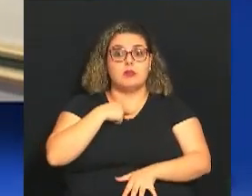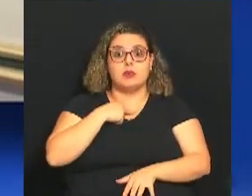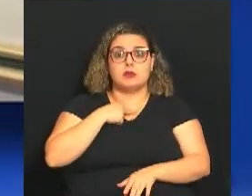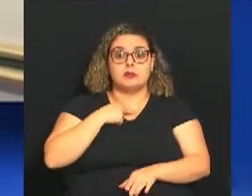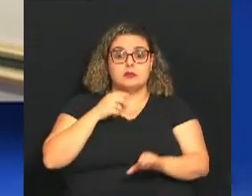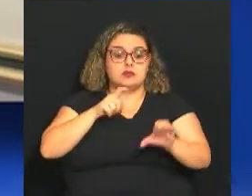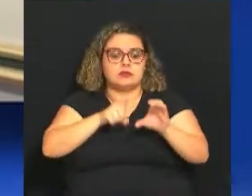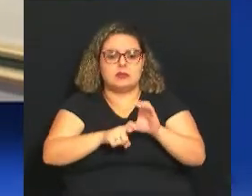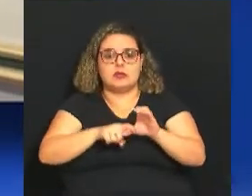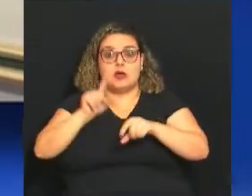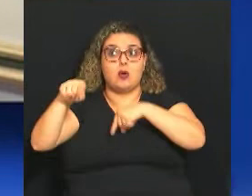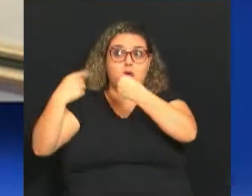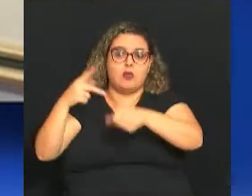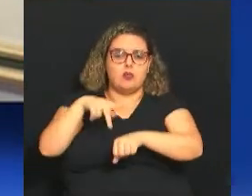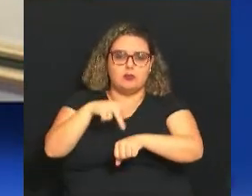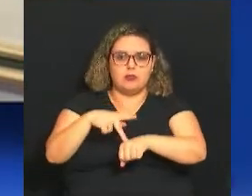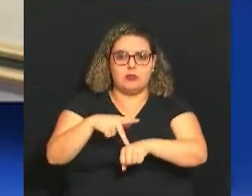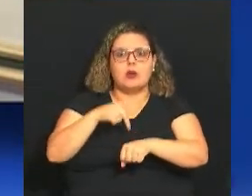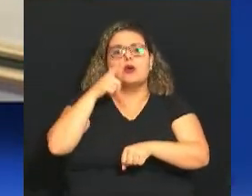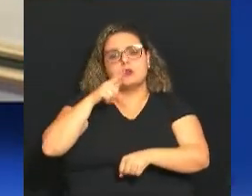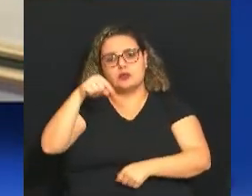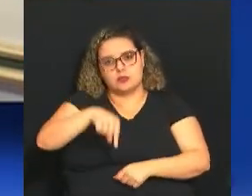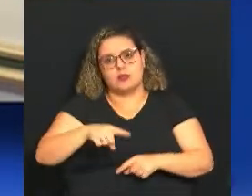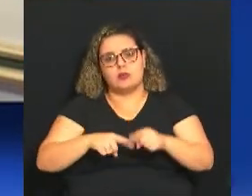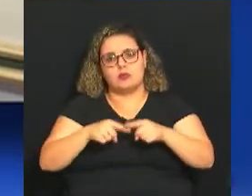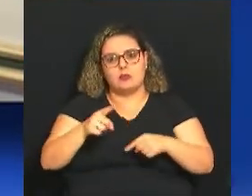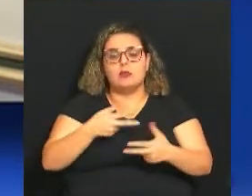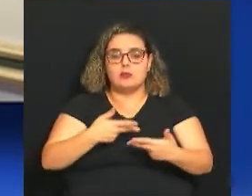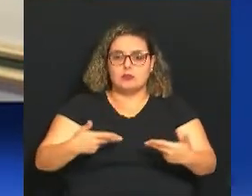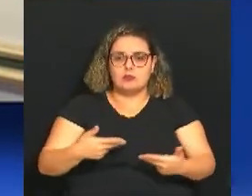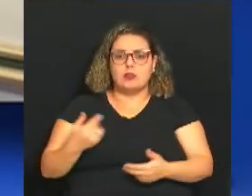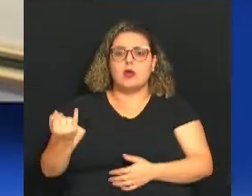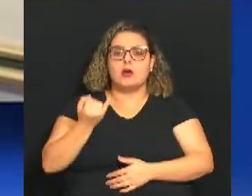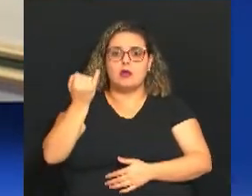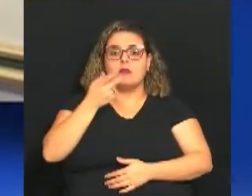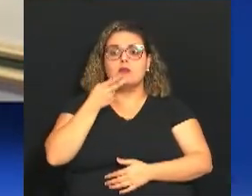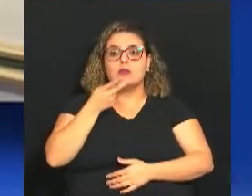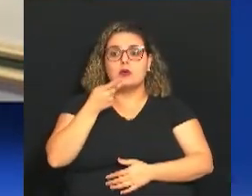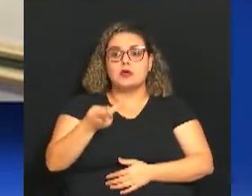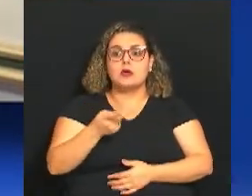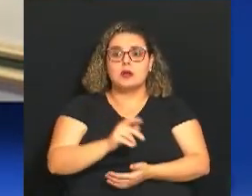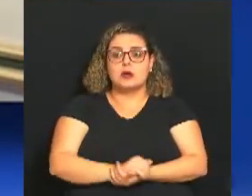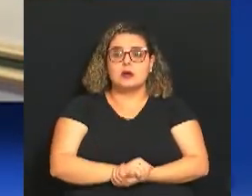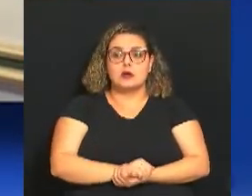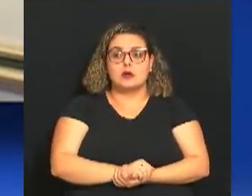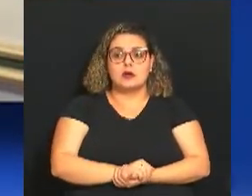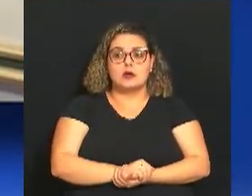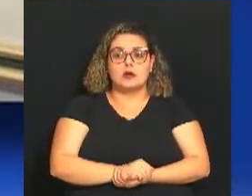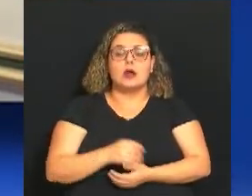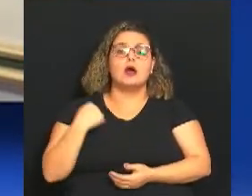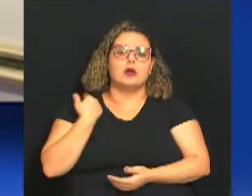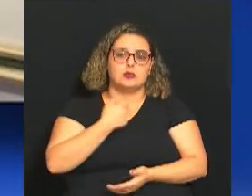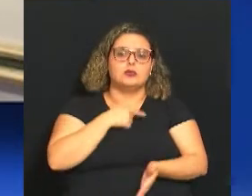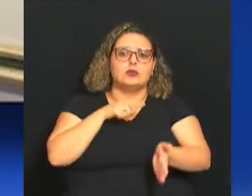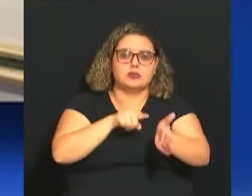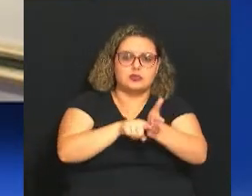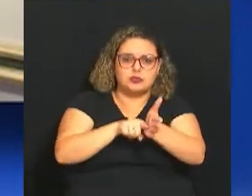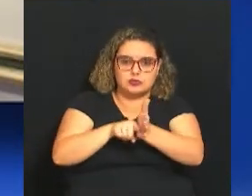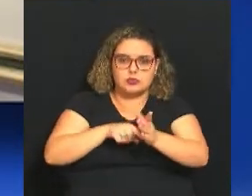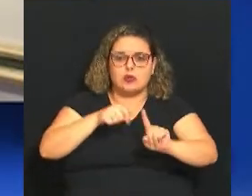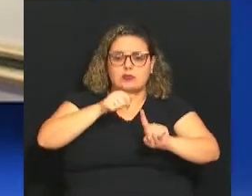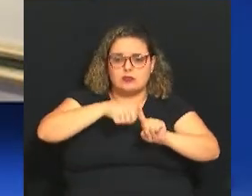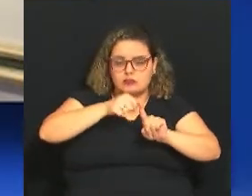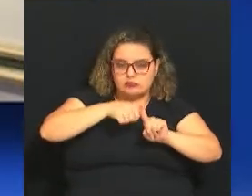países, né, para termos esses produtos. E é importante também ressaltar que a nossa pesquisa mensal, sondagem aqui do